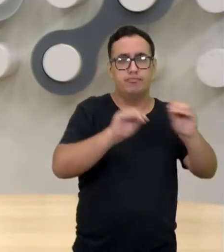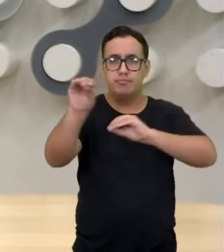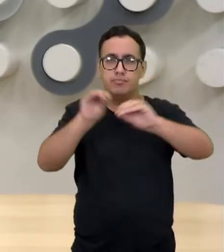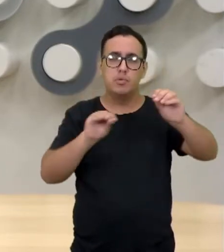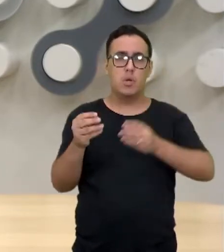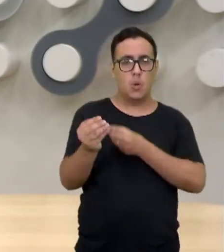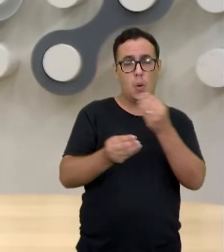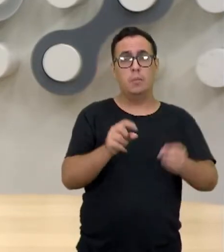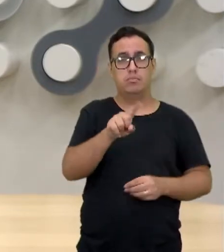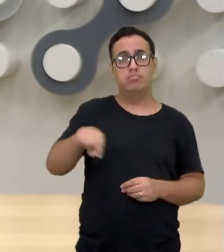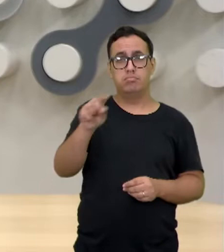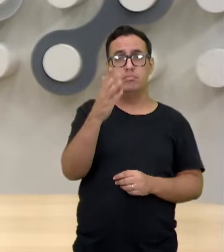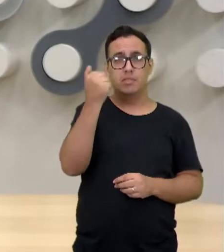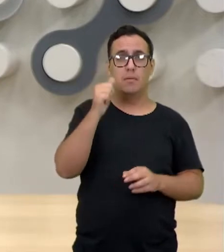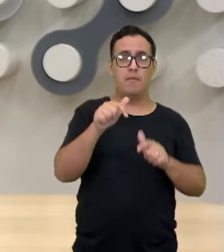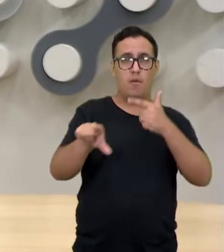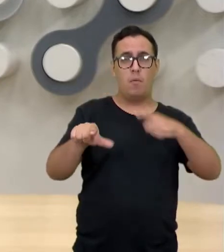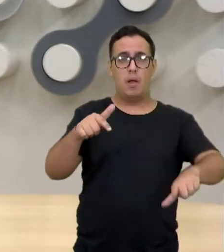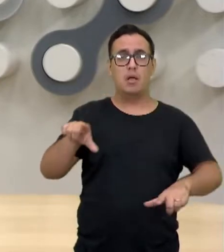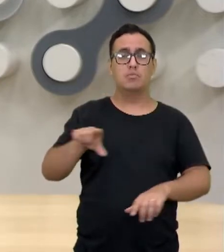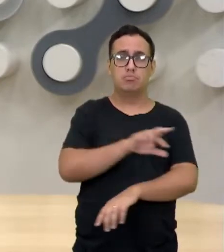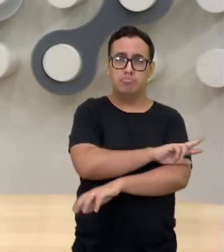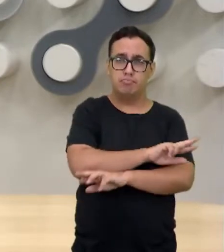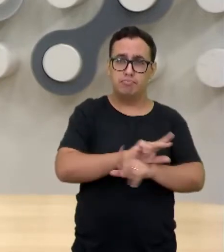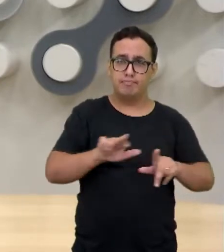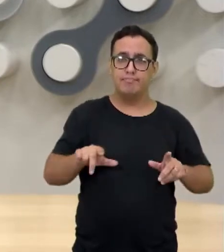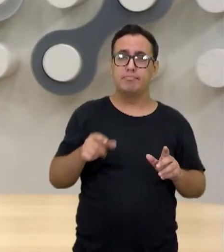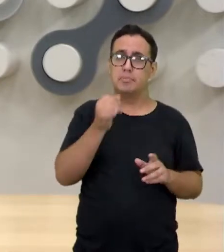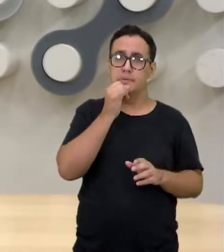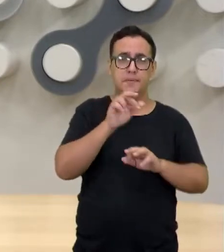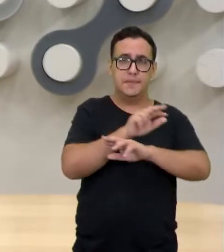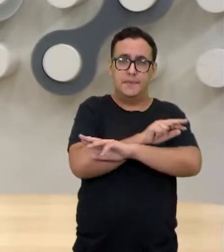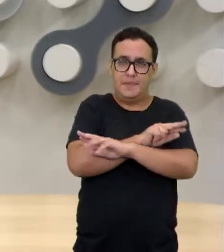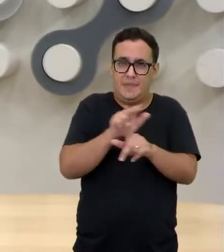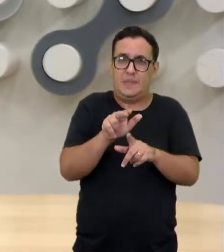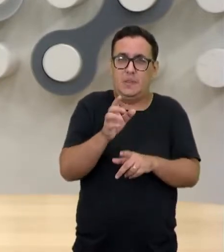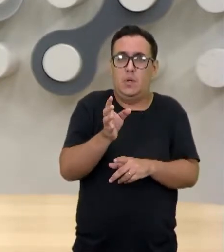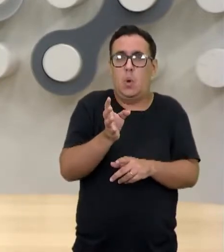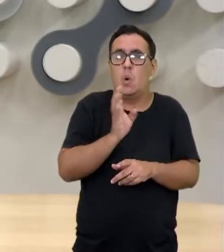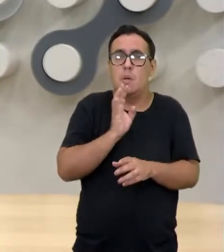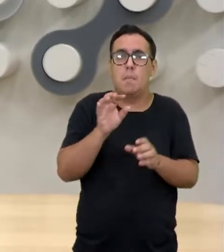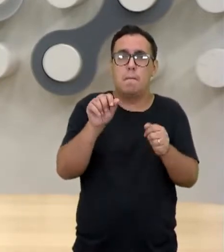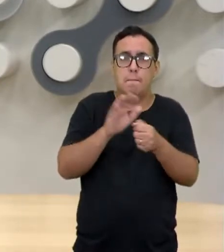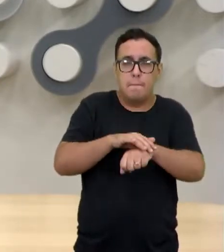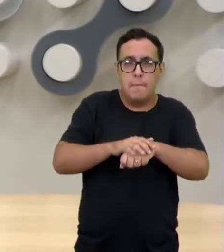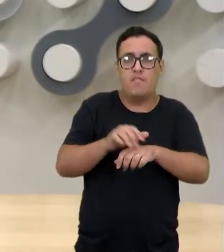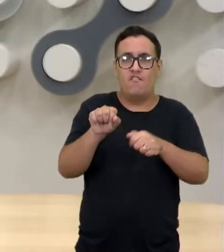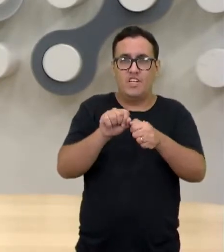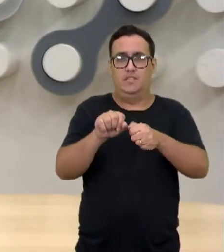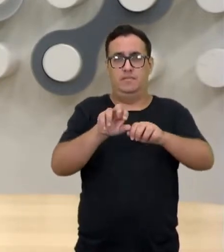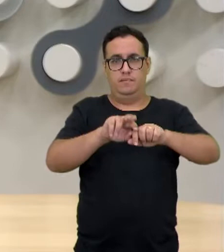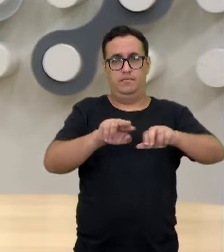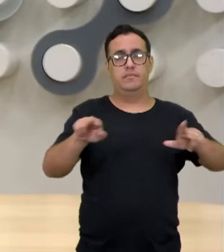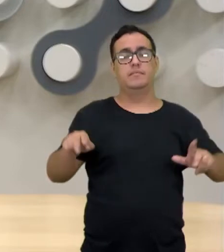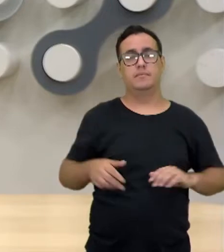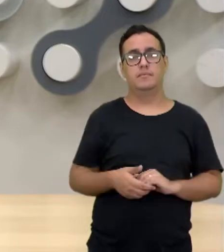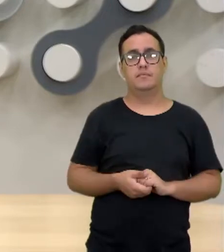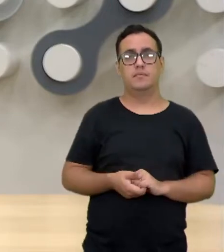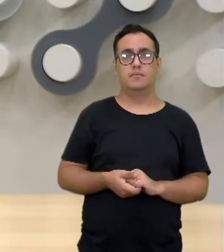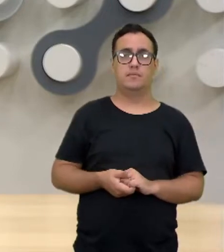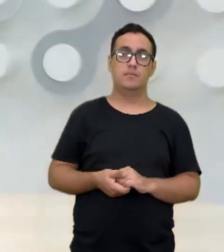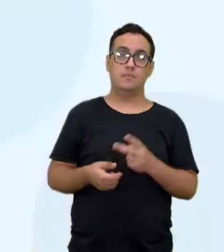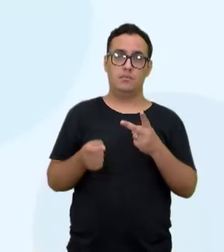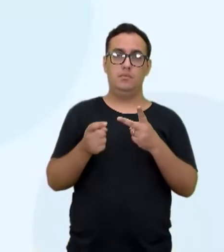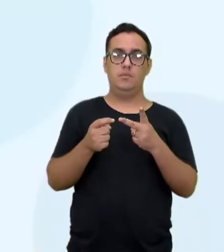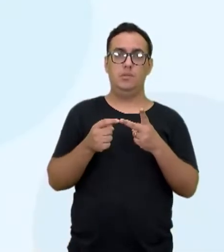vocês também conseguiram pensar em mais uma porção de exemplos de saberes operativos, tá certo? A